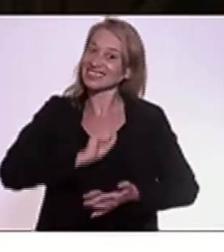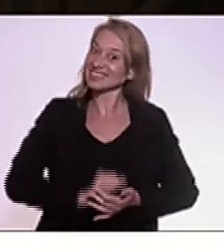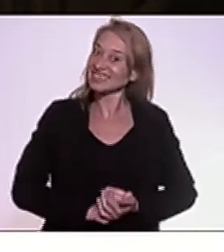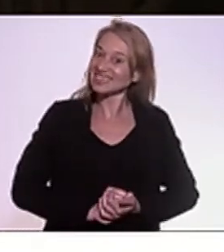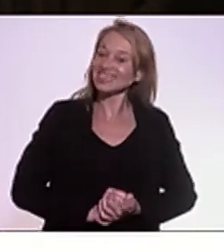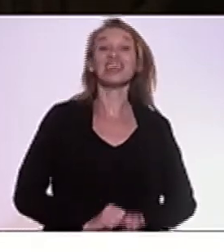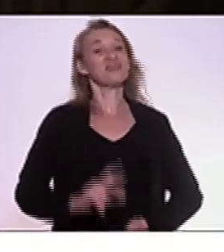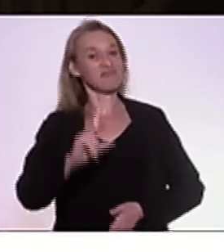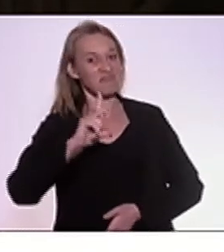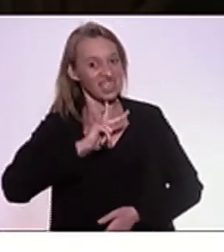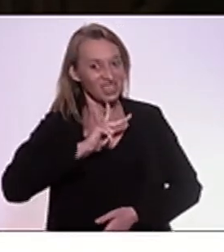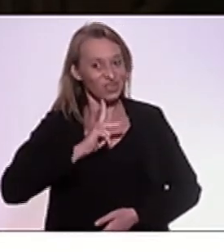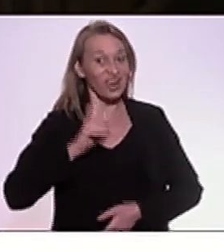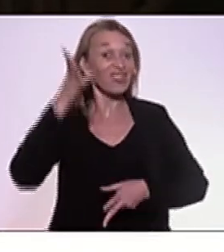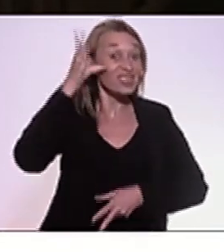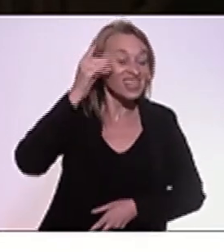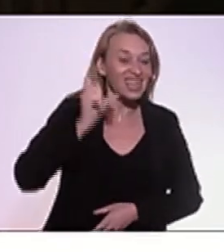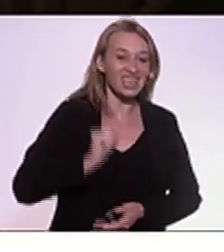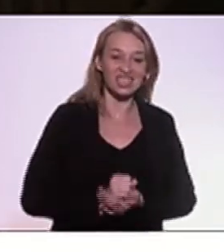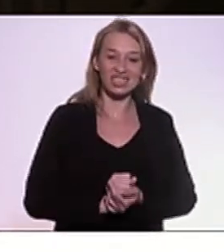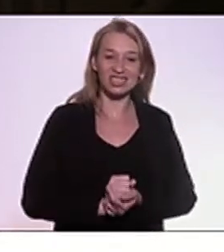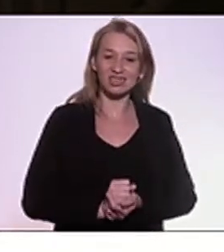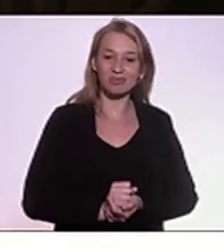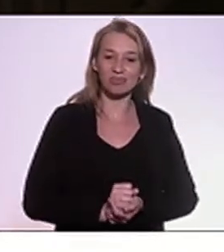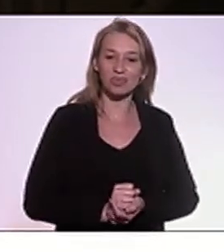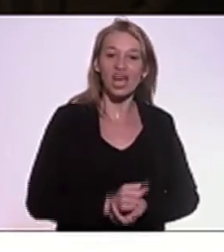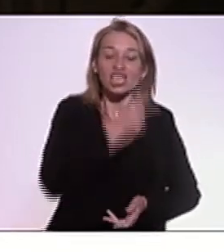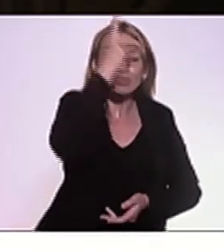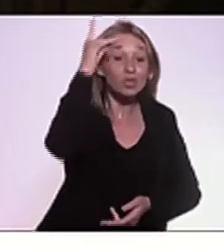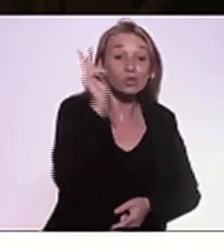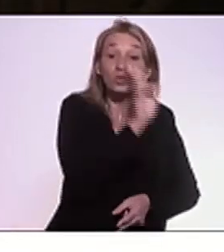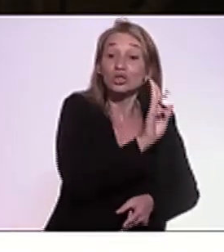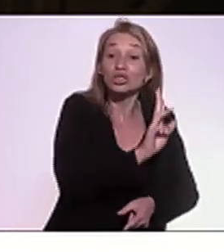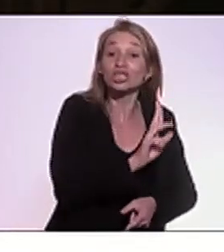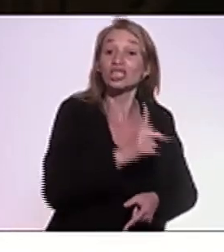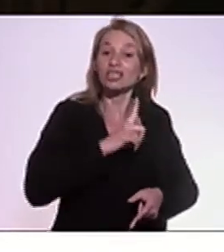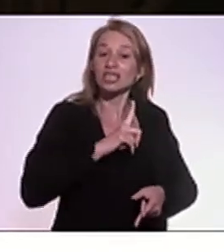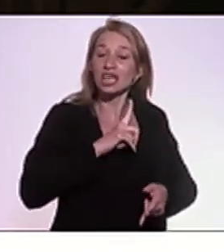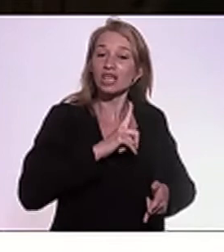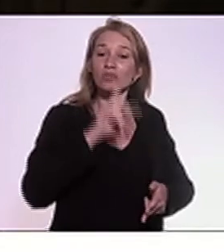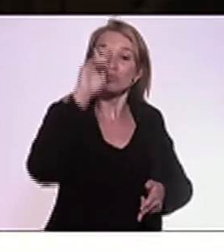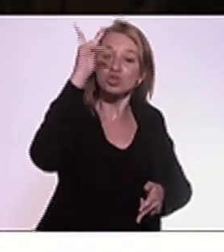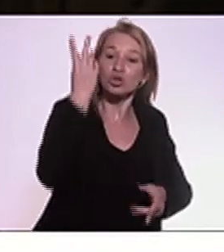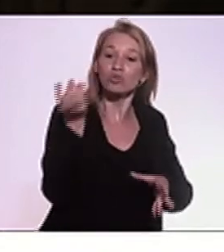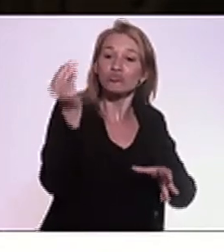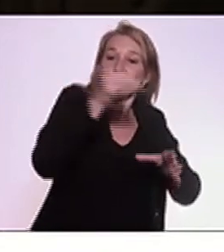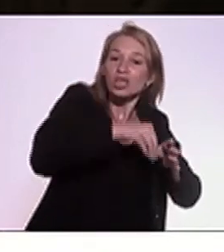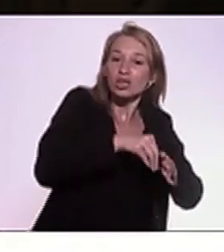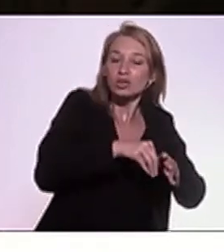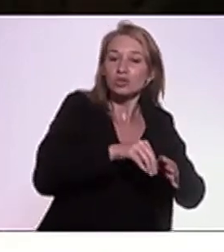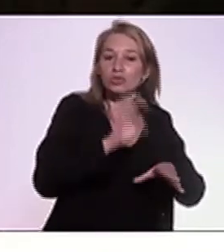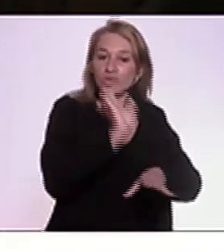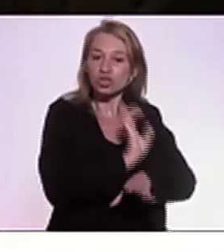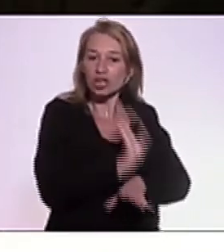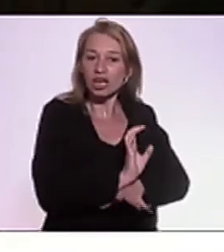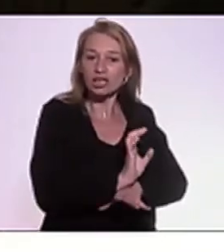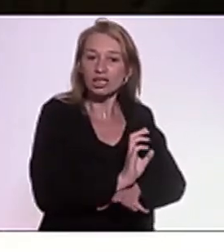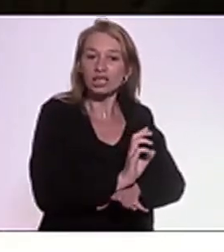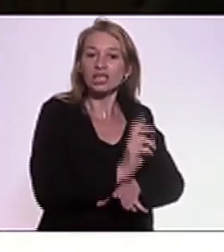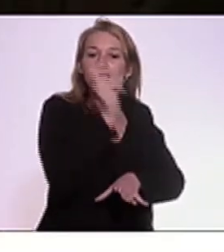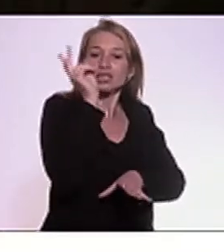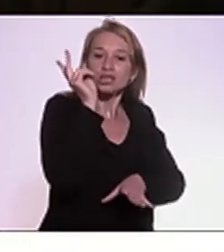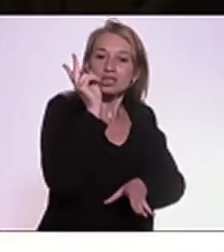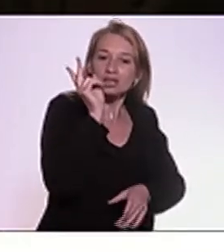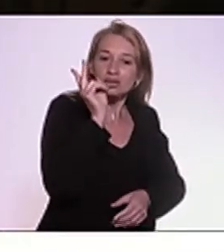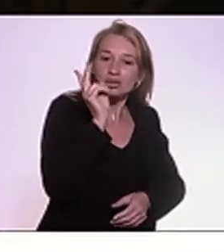quesito em particular, que interessam a consumidoras e consumidores que têm um histórico nesse Estado de serem constantemente